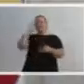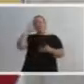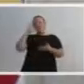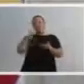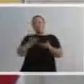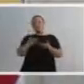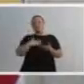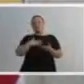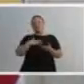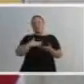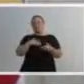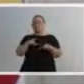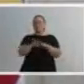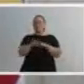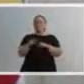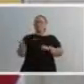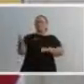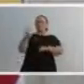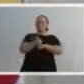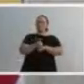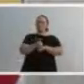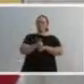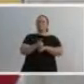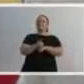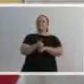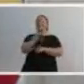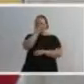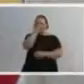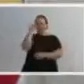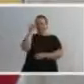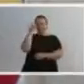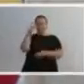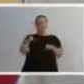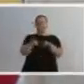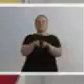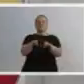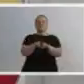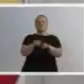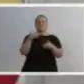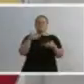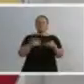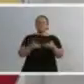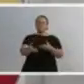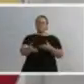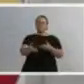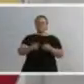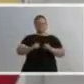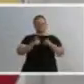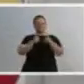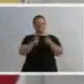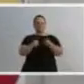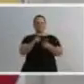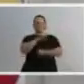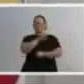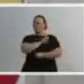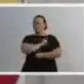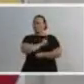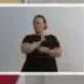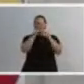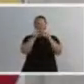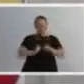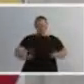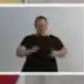a todos os suplentes a cada um dos suplentes que também estrearam na seleção com muita garra com muito amor uma campanha limpa e